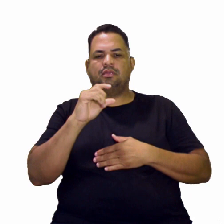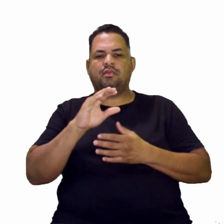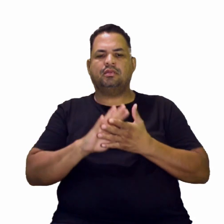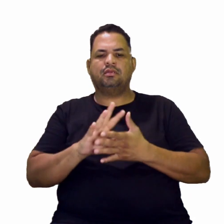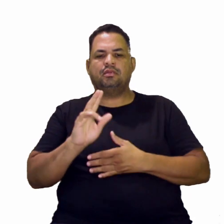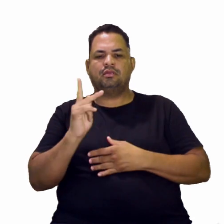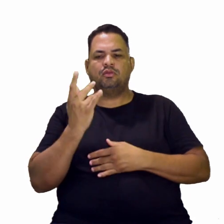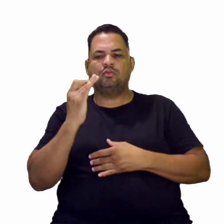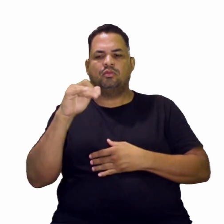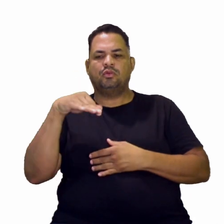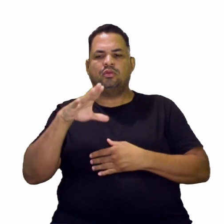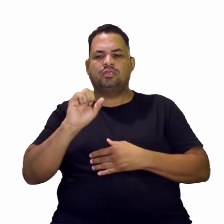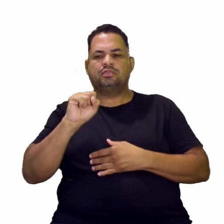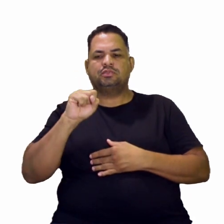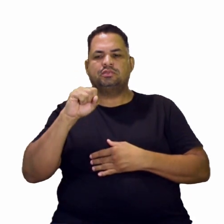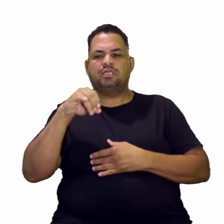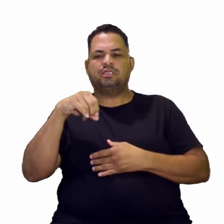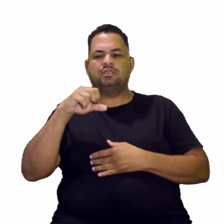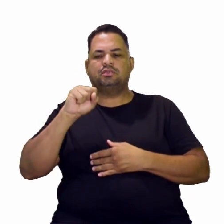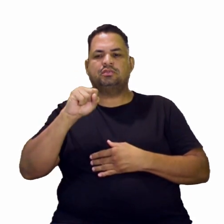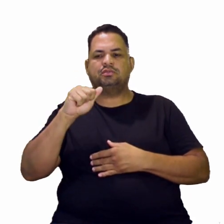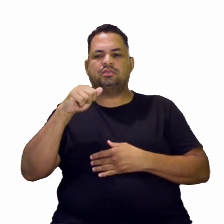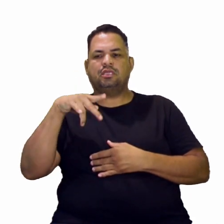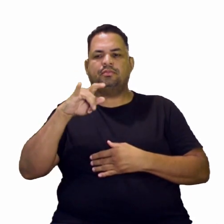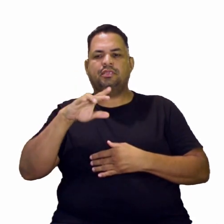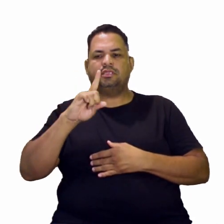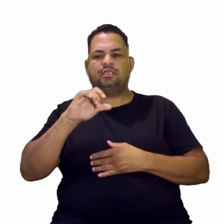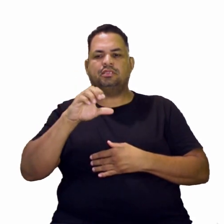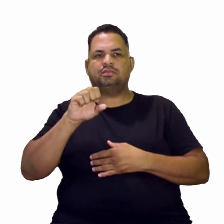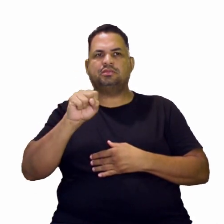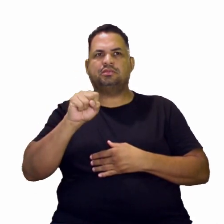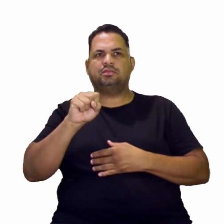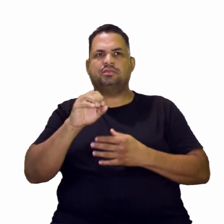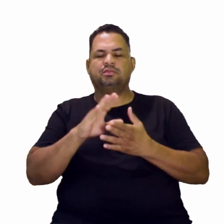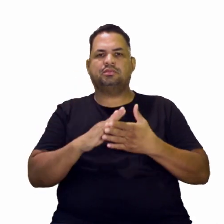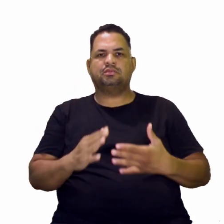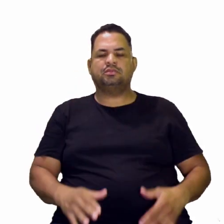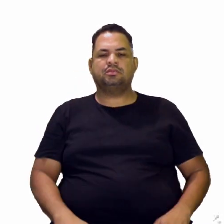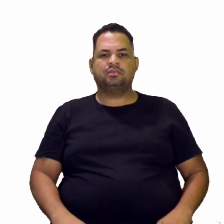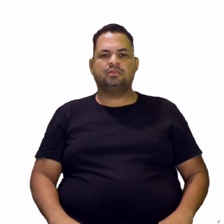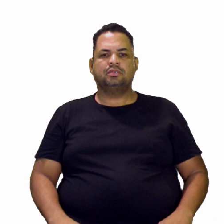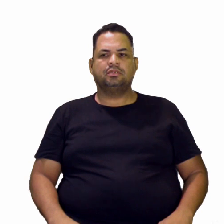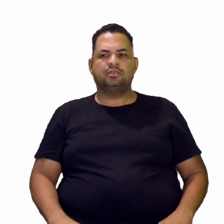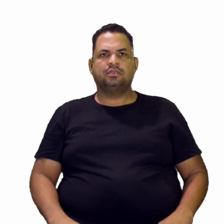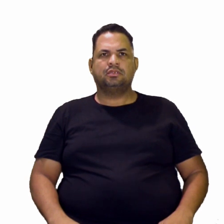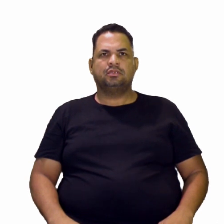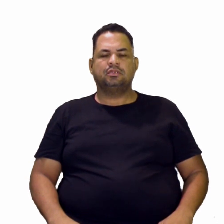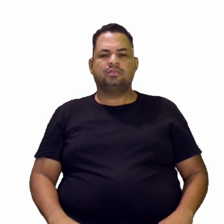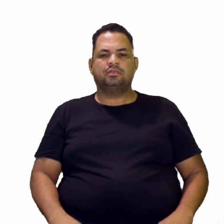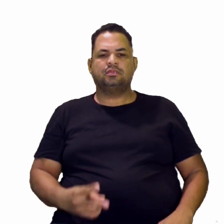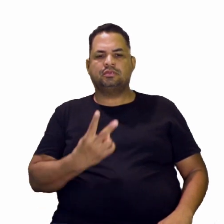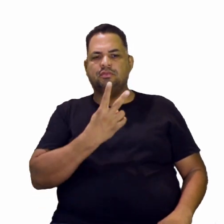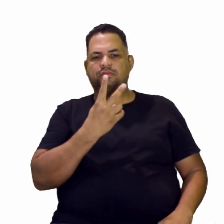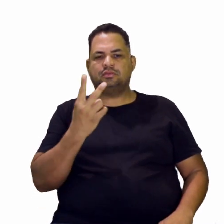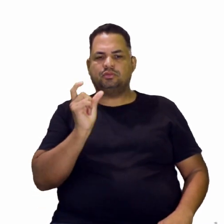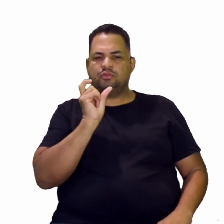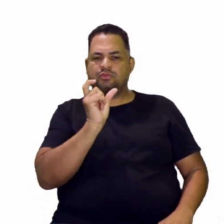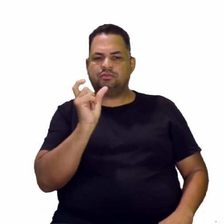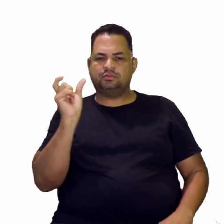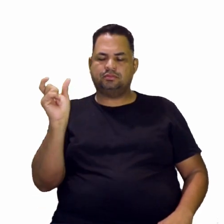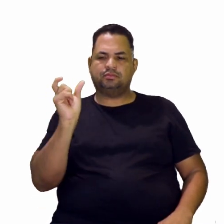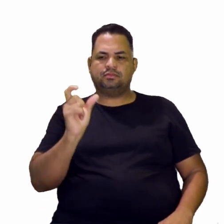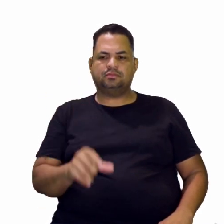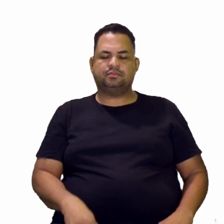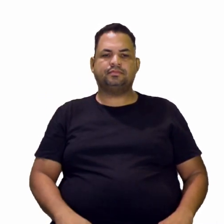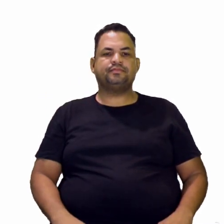sapiens. Lembra? Só que para a gente escrever de forma binomial, essas duas palavrinhas,